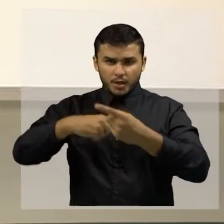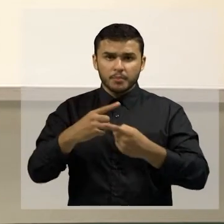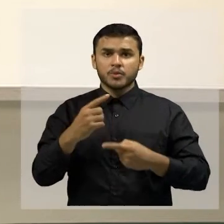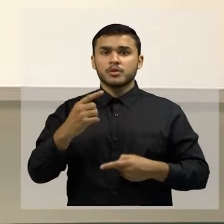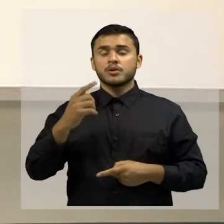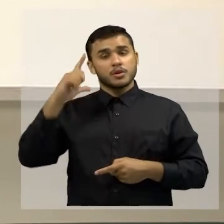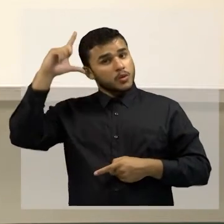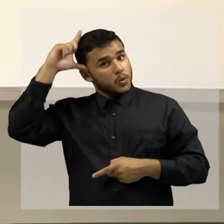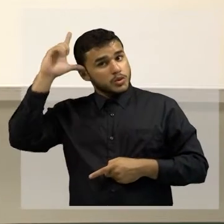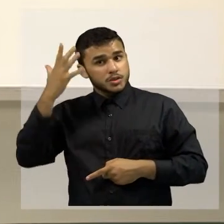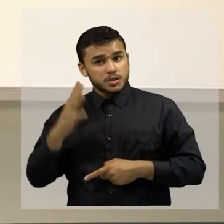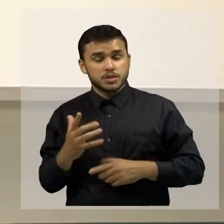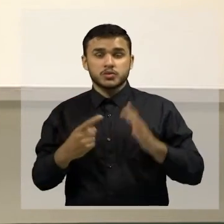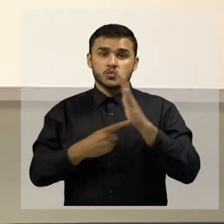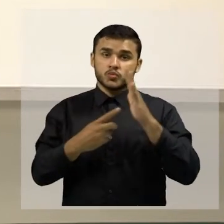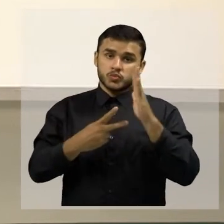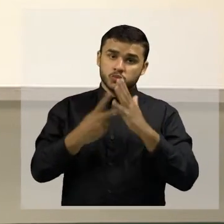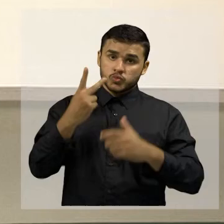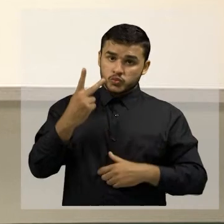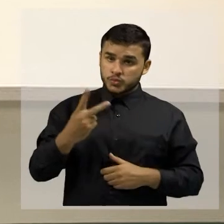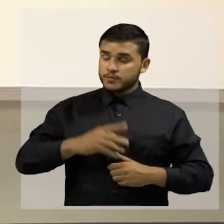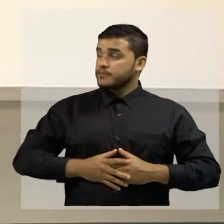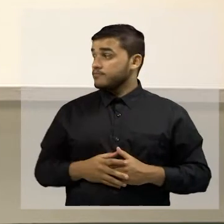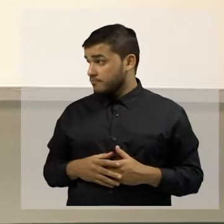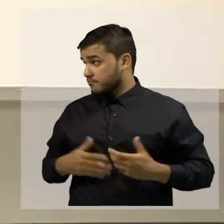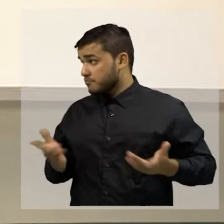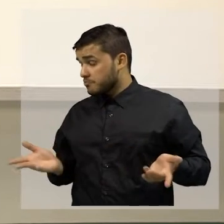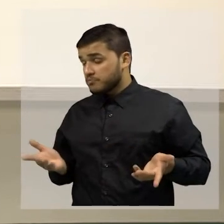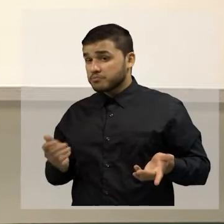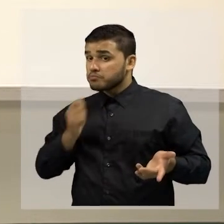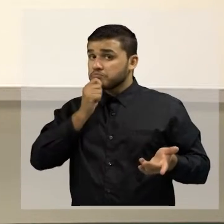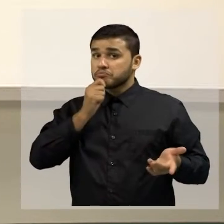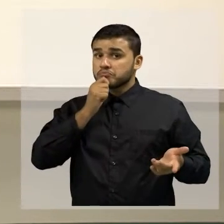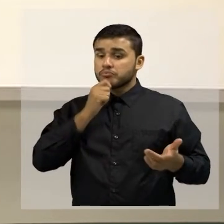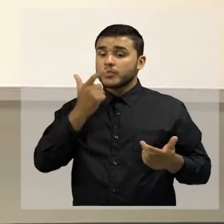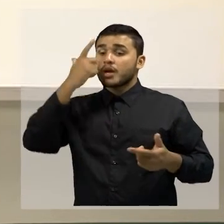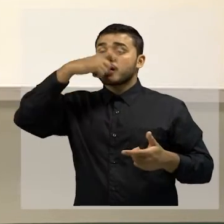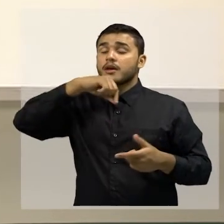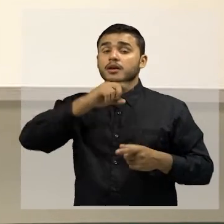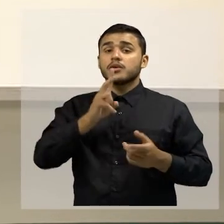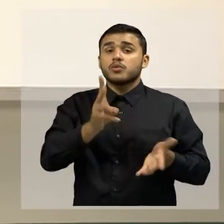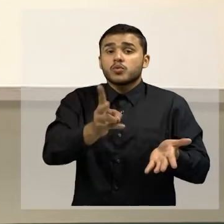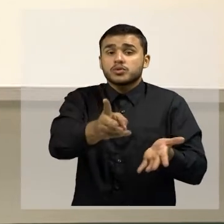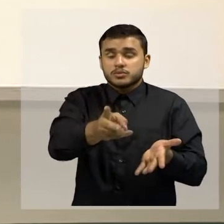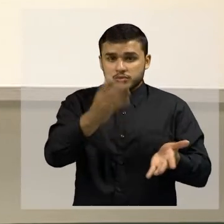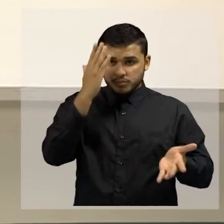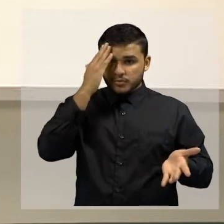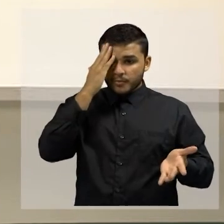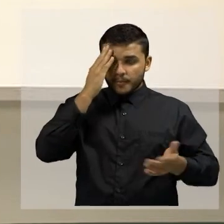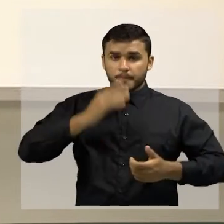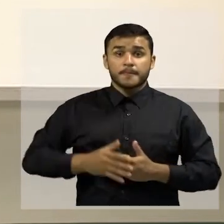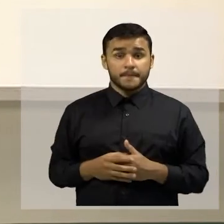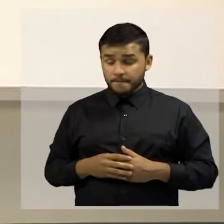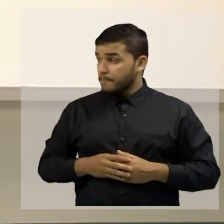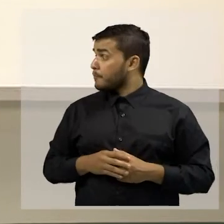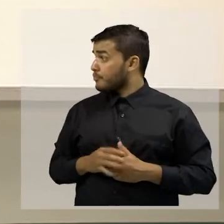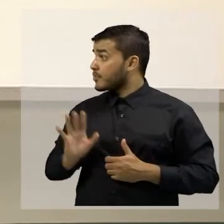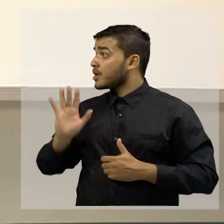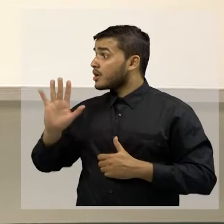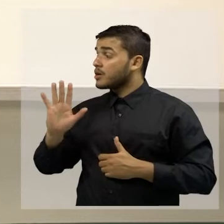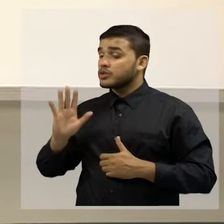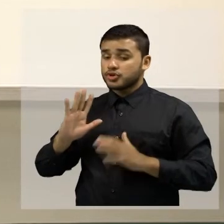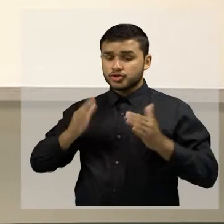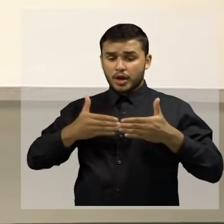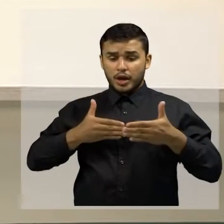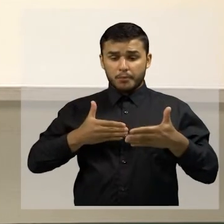2 vezes prefeita. Mas não consegue fazer o sucessor. Presta atenção, já no expediente da